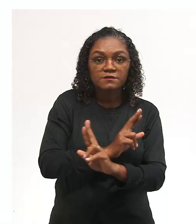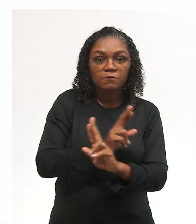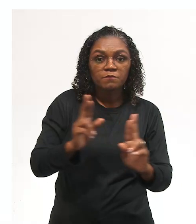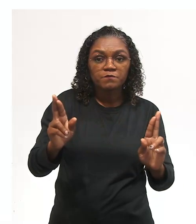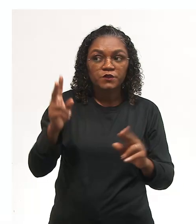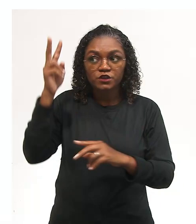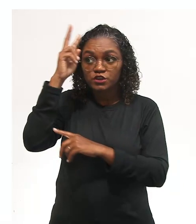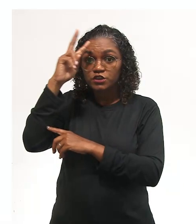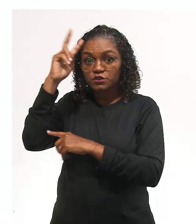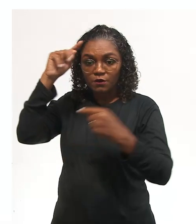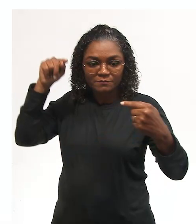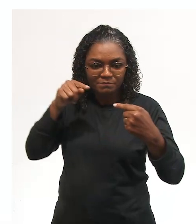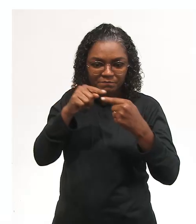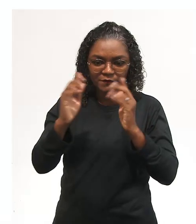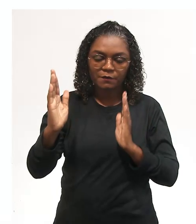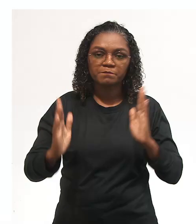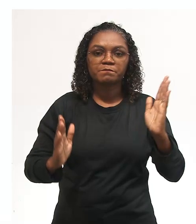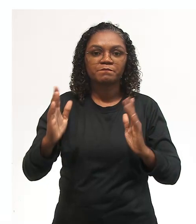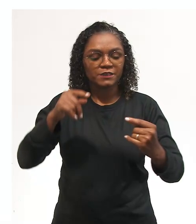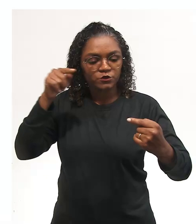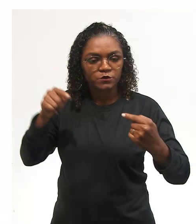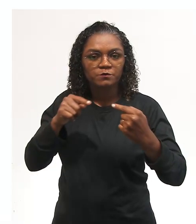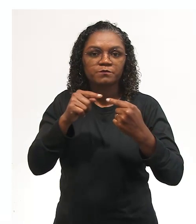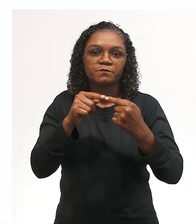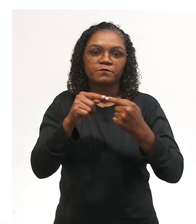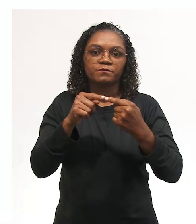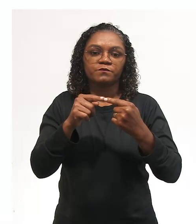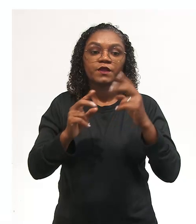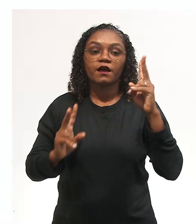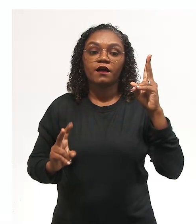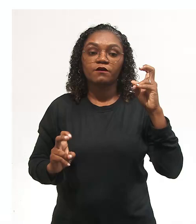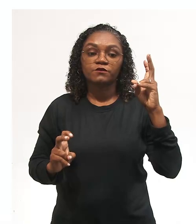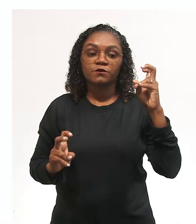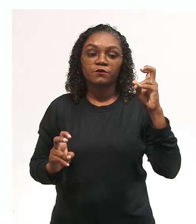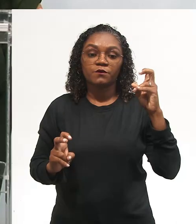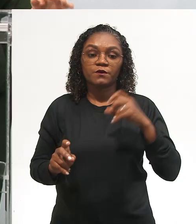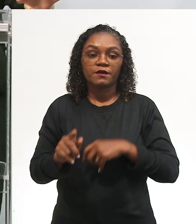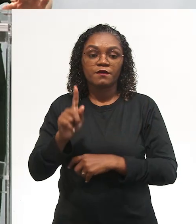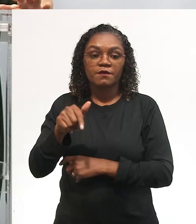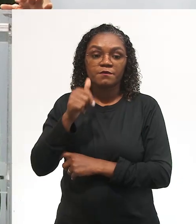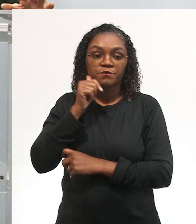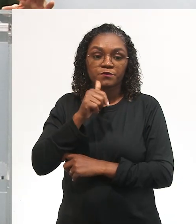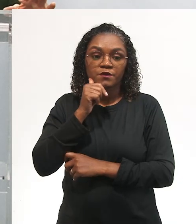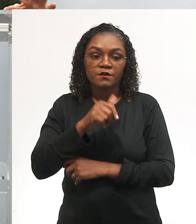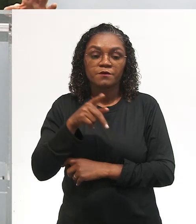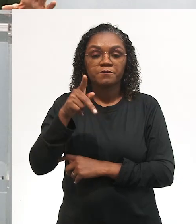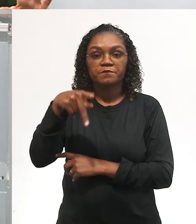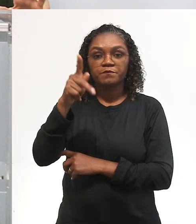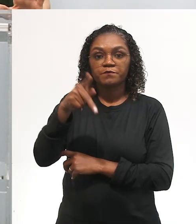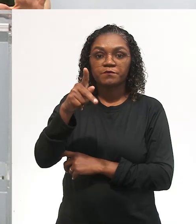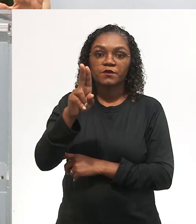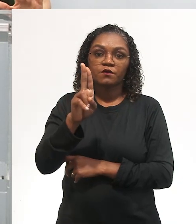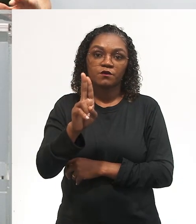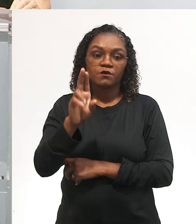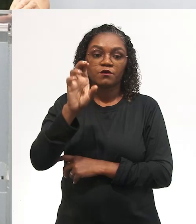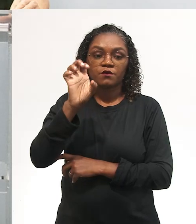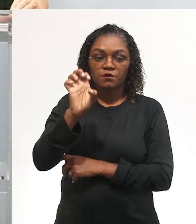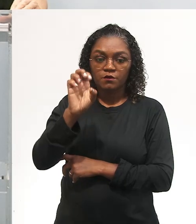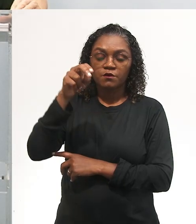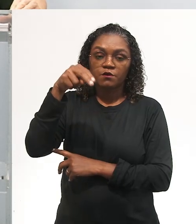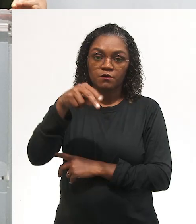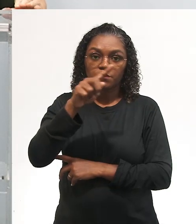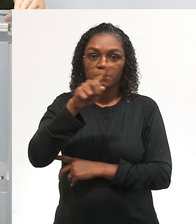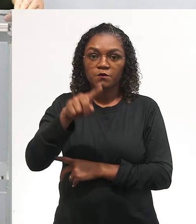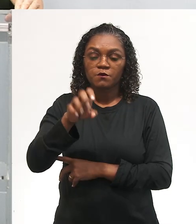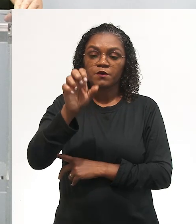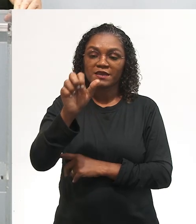reconstruídas no movimento da história. Essa definição é da autora Quenzer. Quenzer traz essa